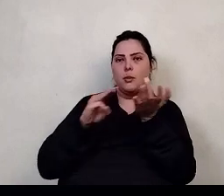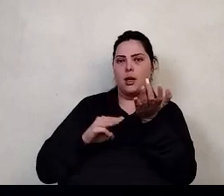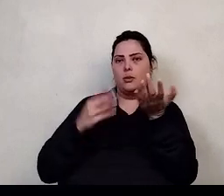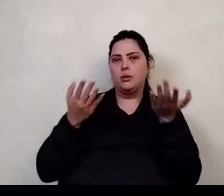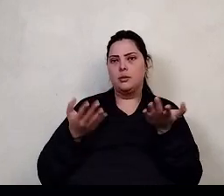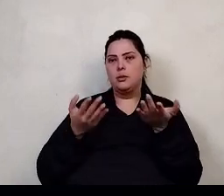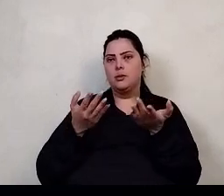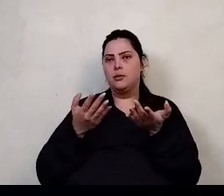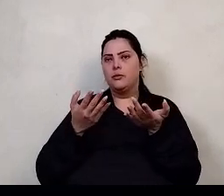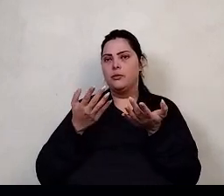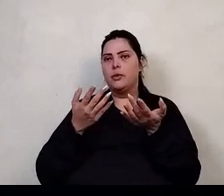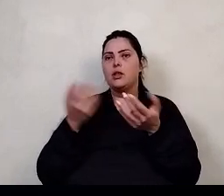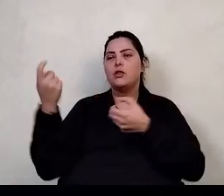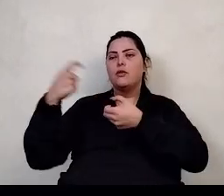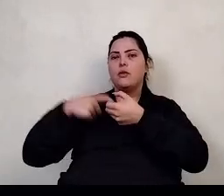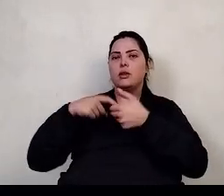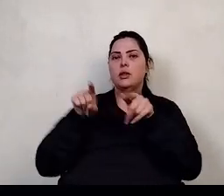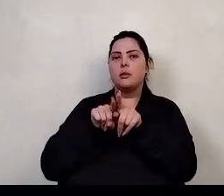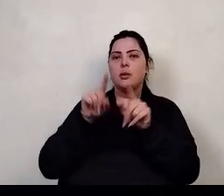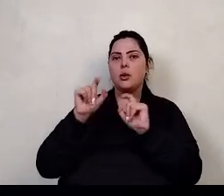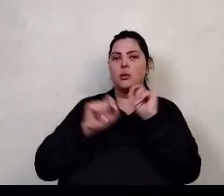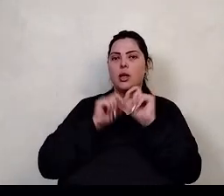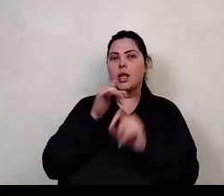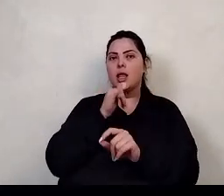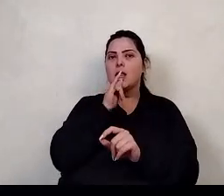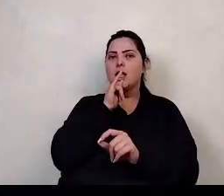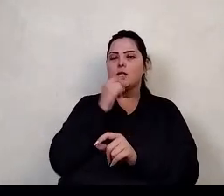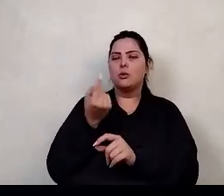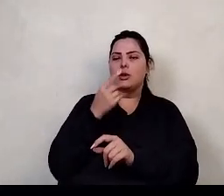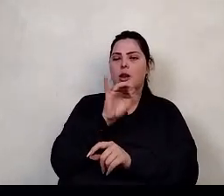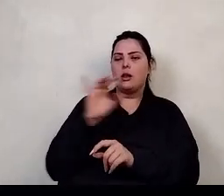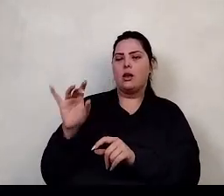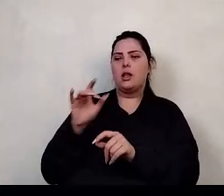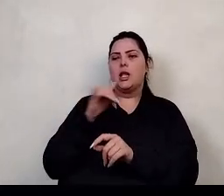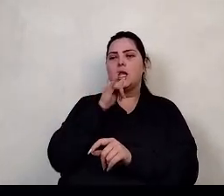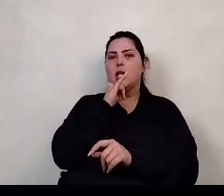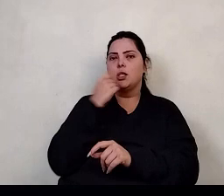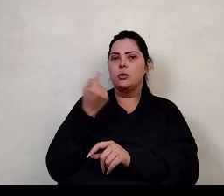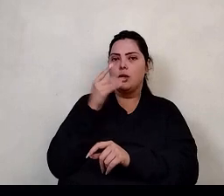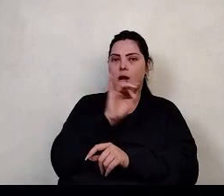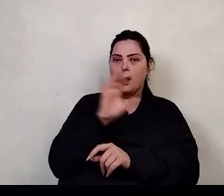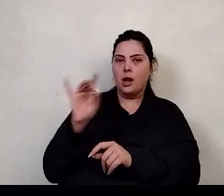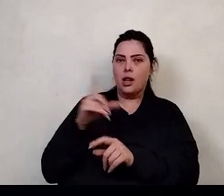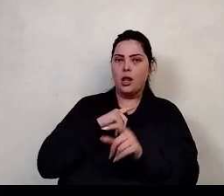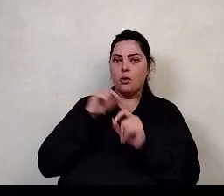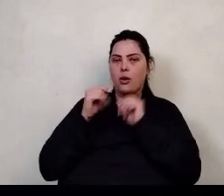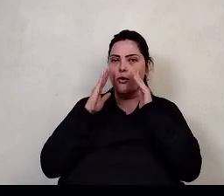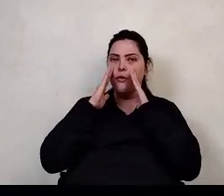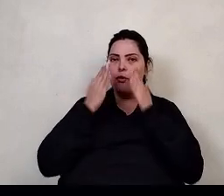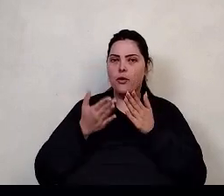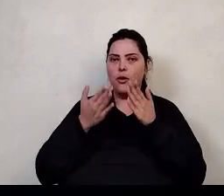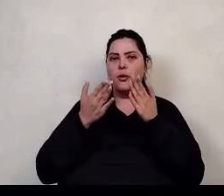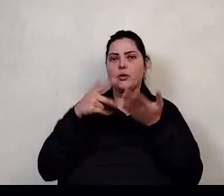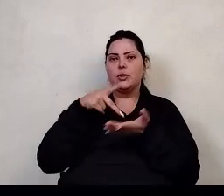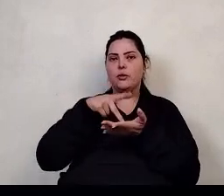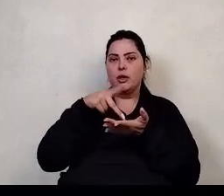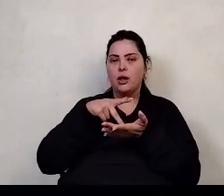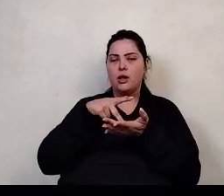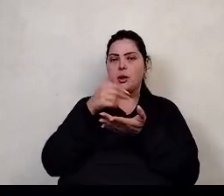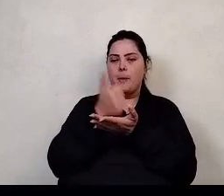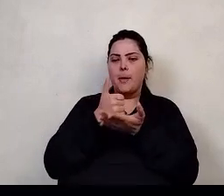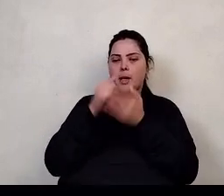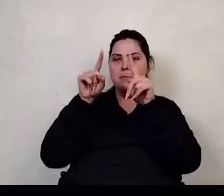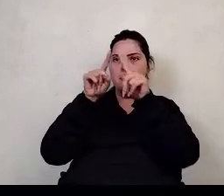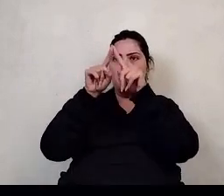gente vai voltar então à questão dos testes unitários. Os testes unitários, eles têm um foco lá, realmente, base da pirâmide, classes